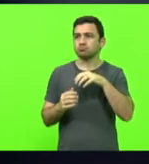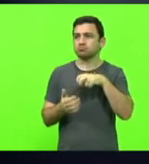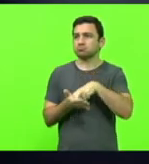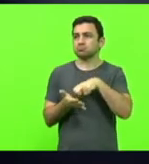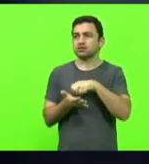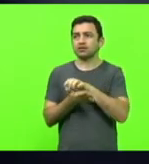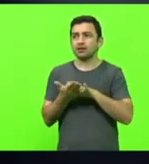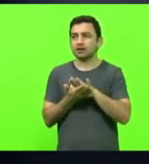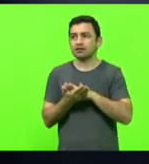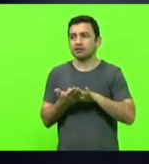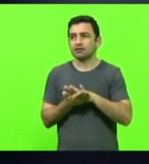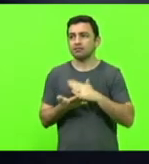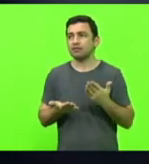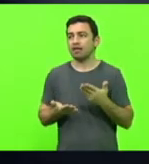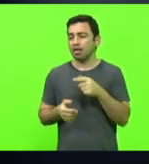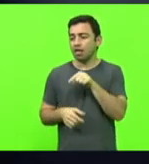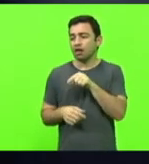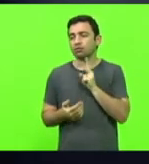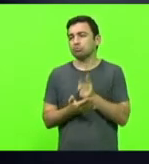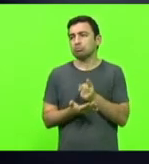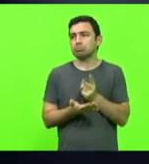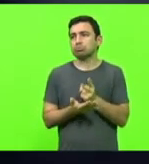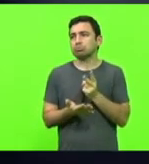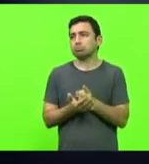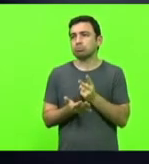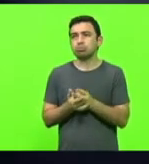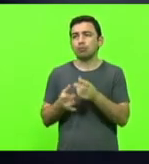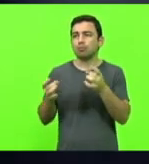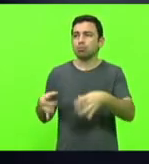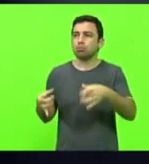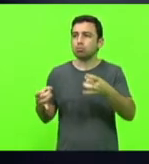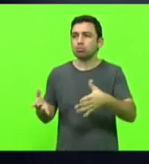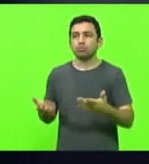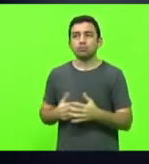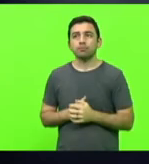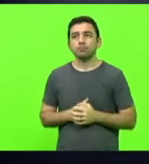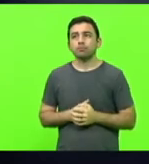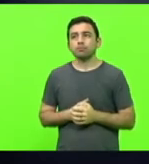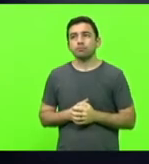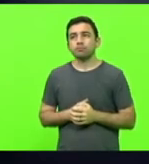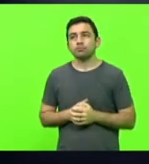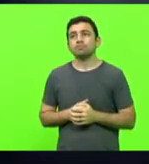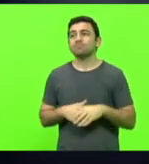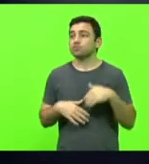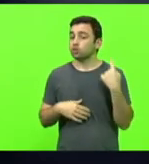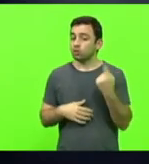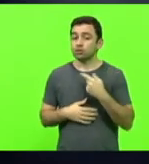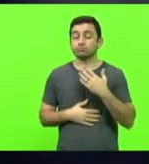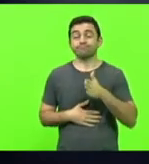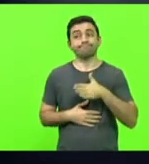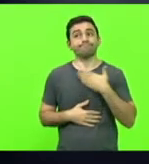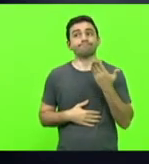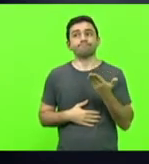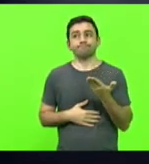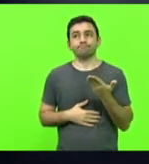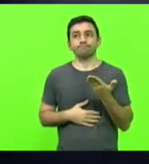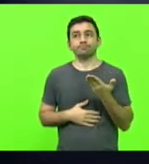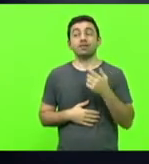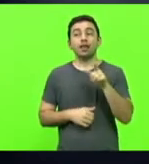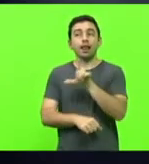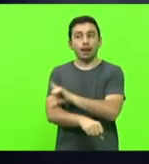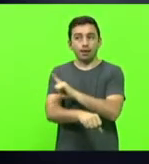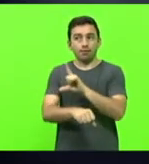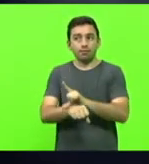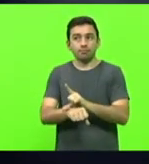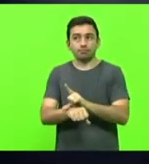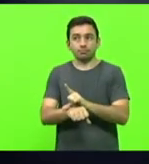fábrica do impostor. Então, ele continua fazendo, fazendo, fazendo. E isso realmente nos assusta bastante. Lages,